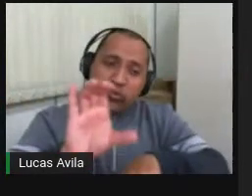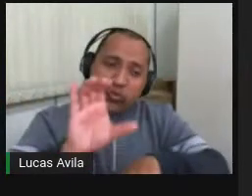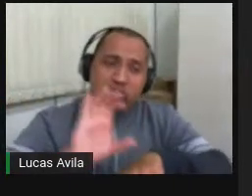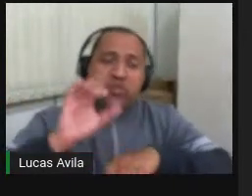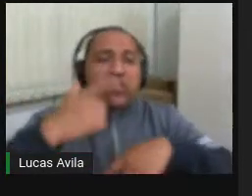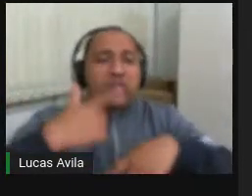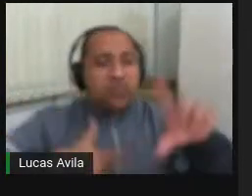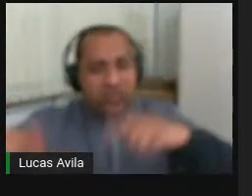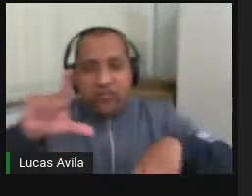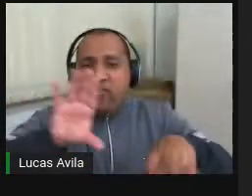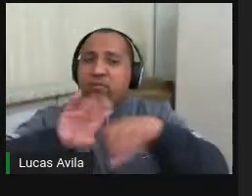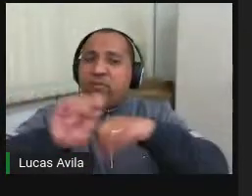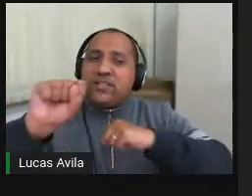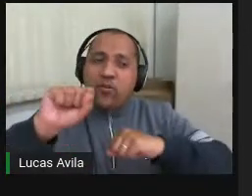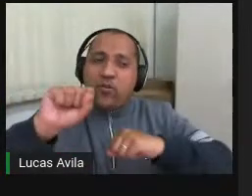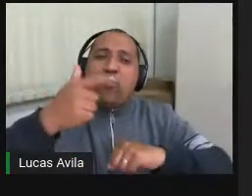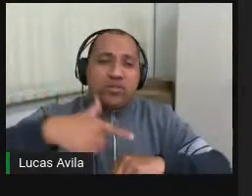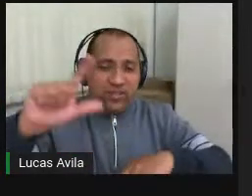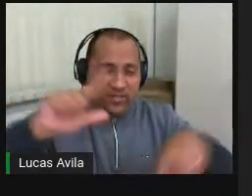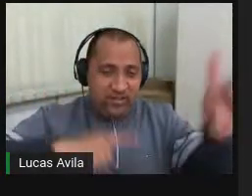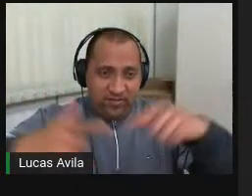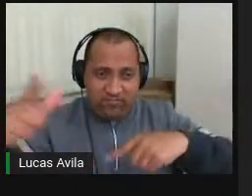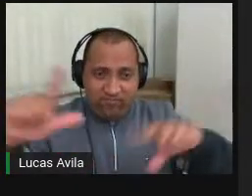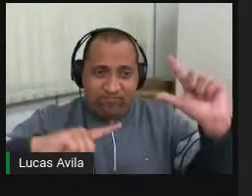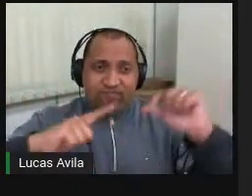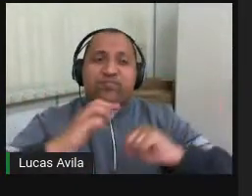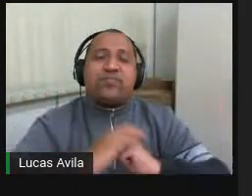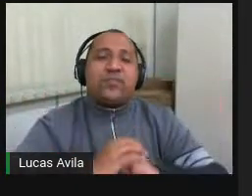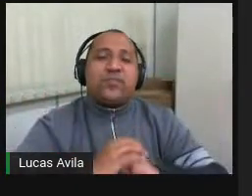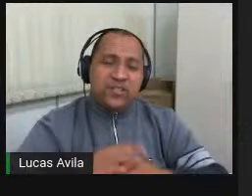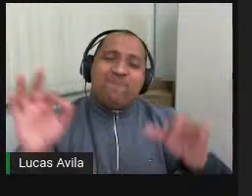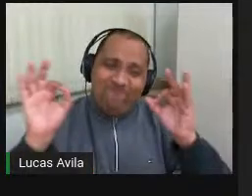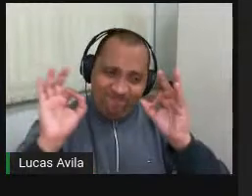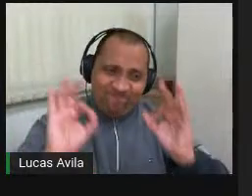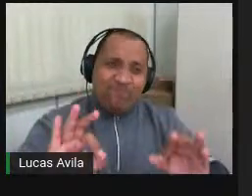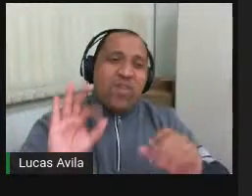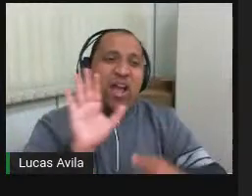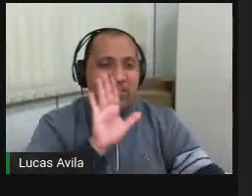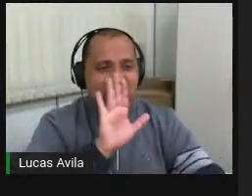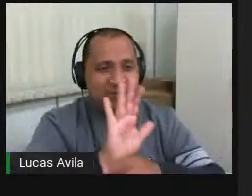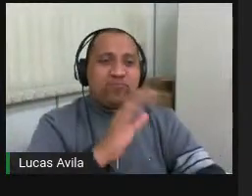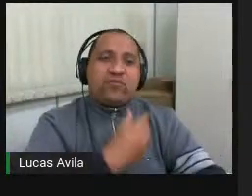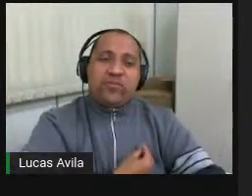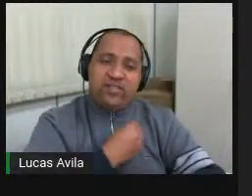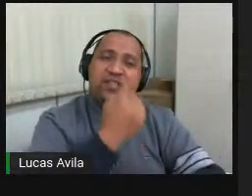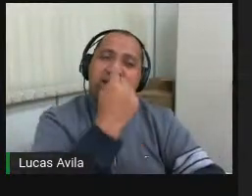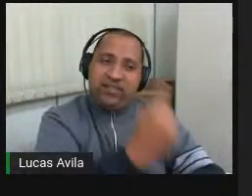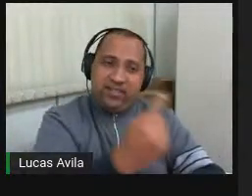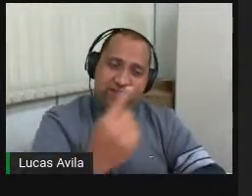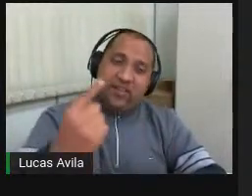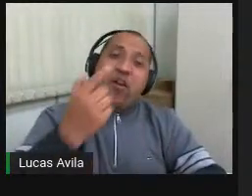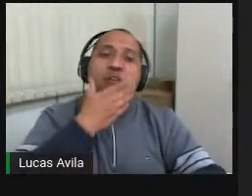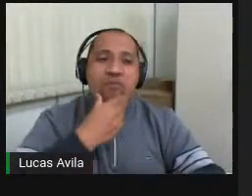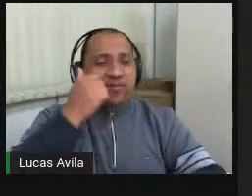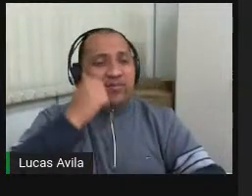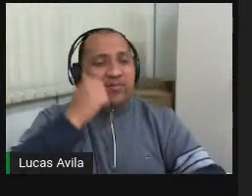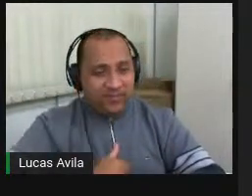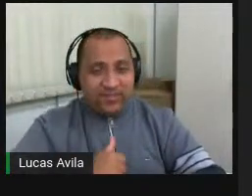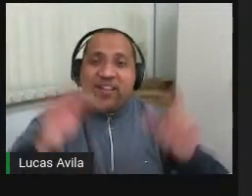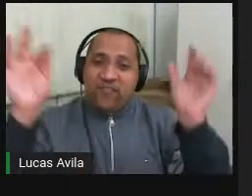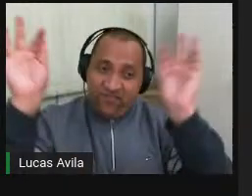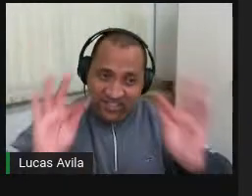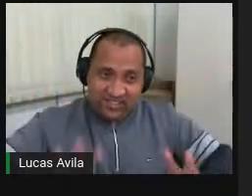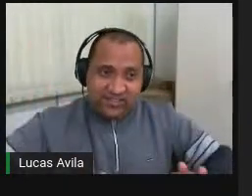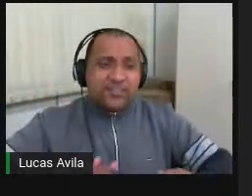outras formações. Tenho certeza que nós fizemos a diferença na vida de cada um e de cada uma. Sejam felizes.